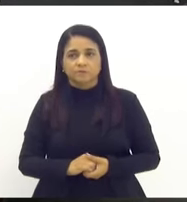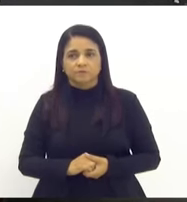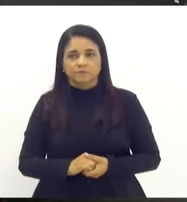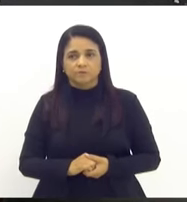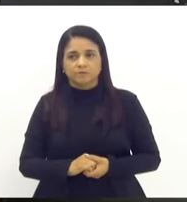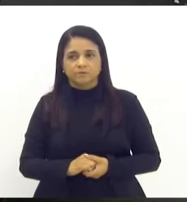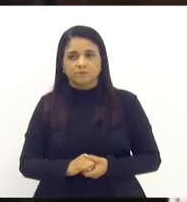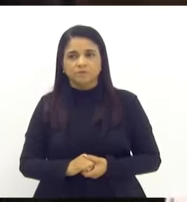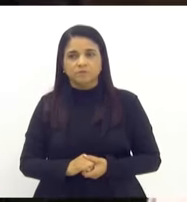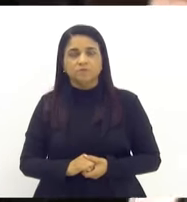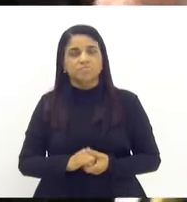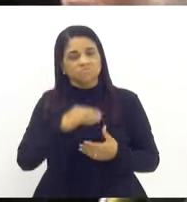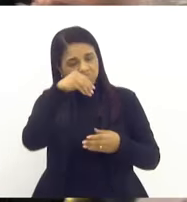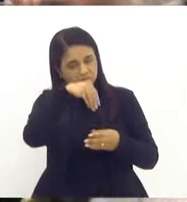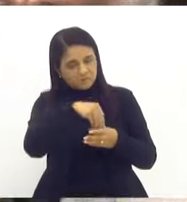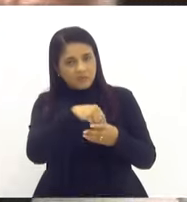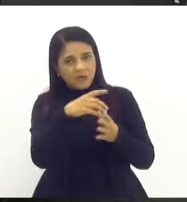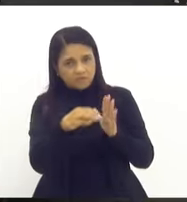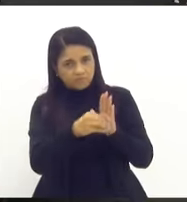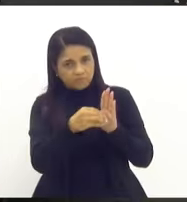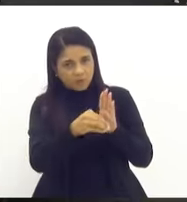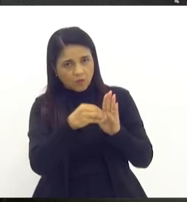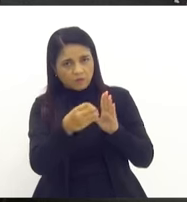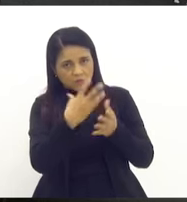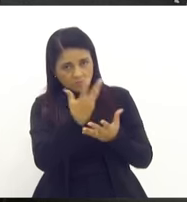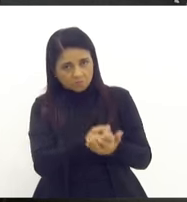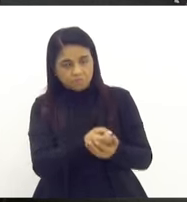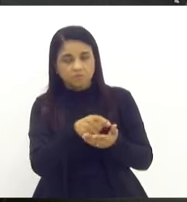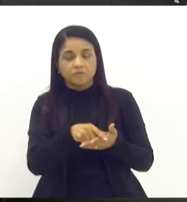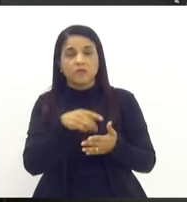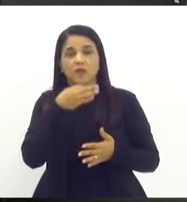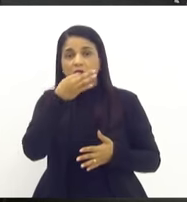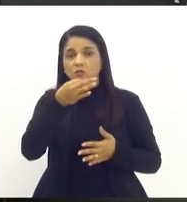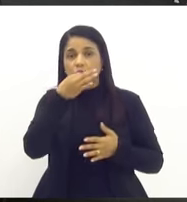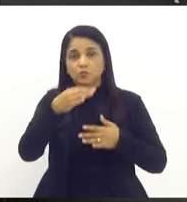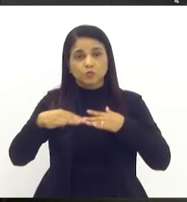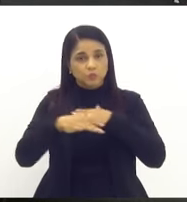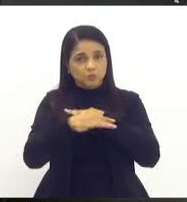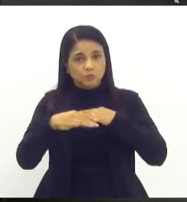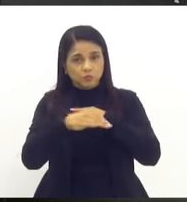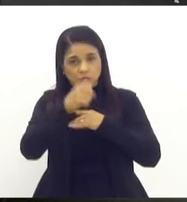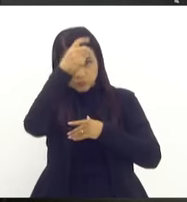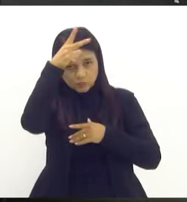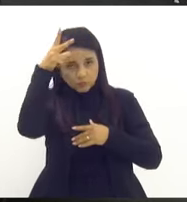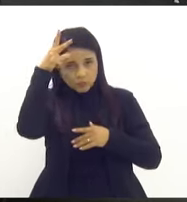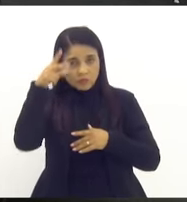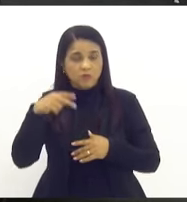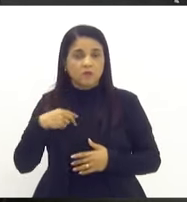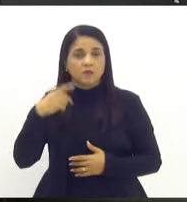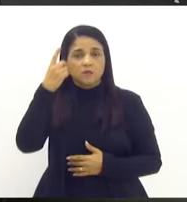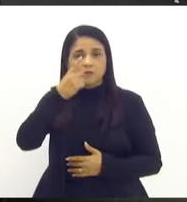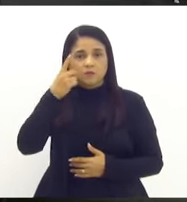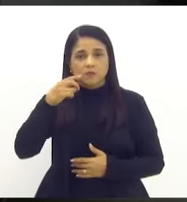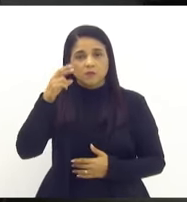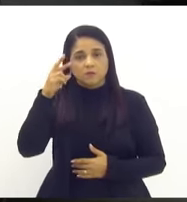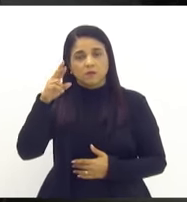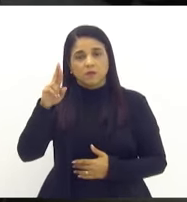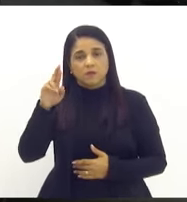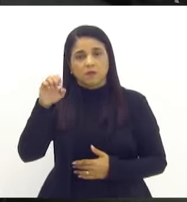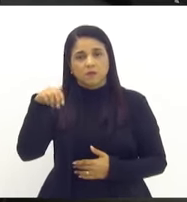Ceasa favorável muit obrigado pela comissão de assuntos municipais Deputado Renato